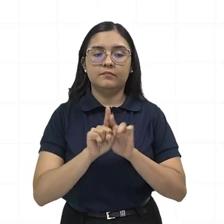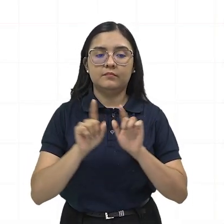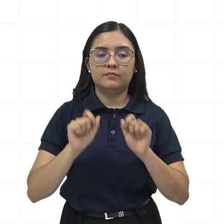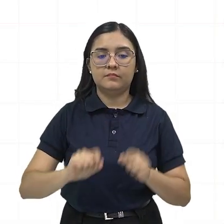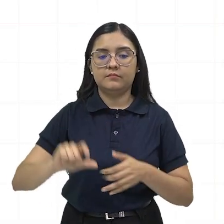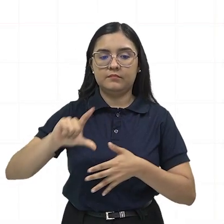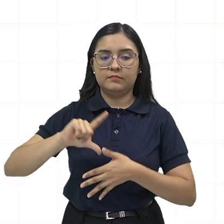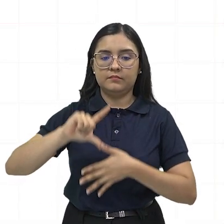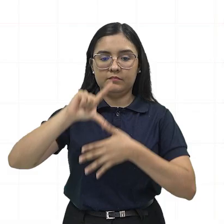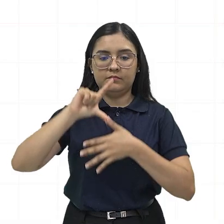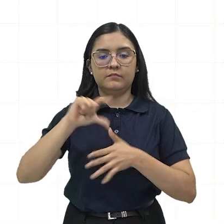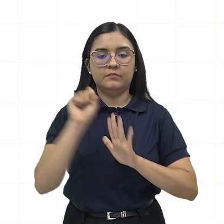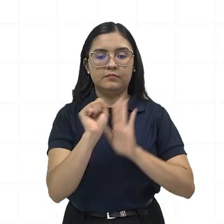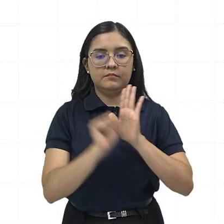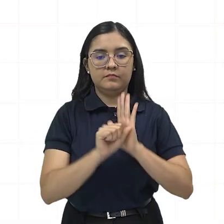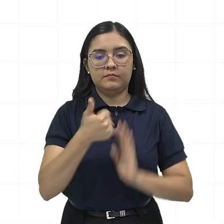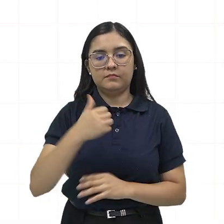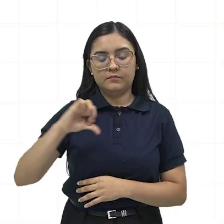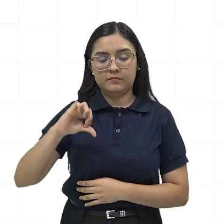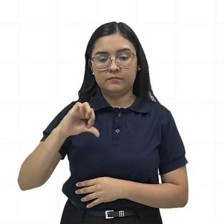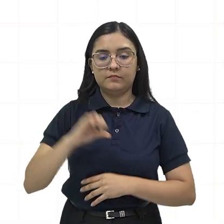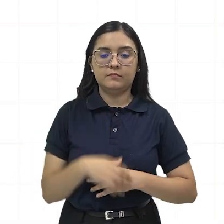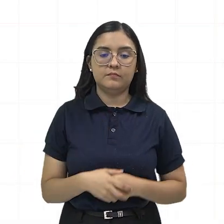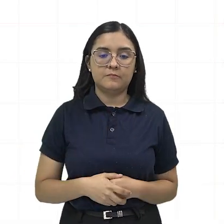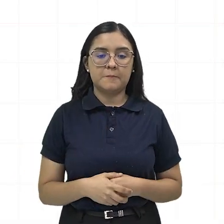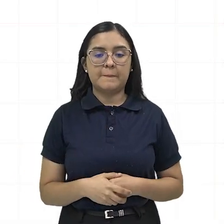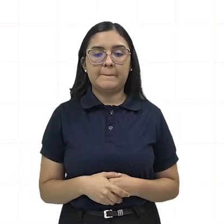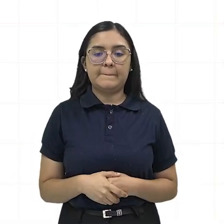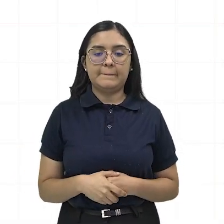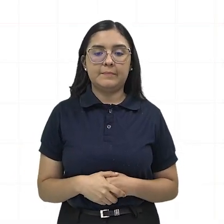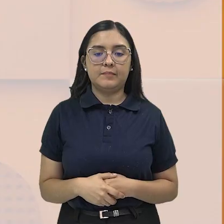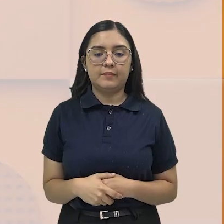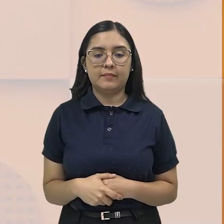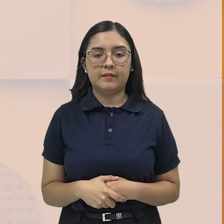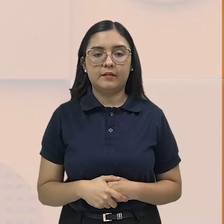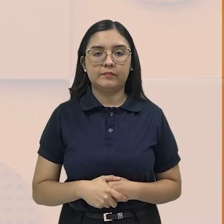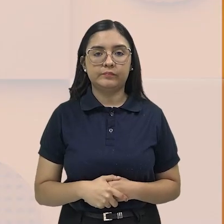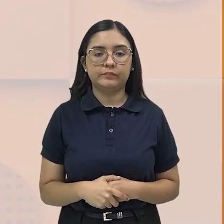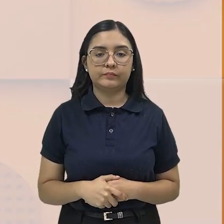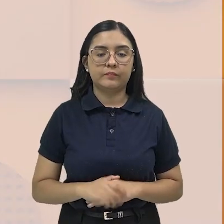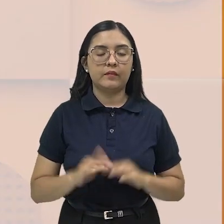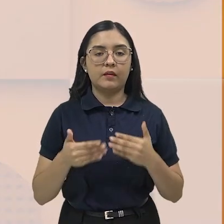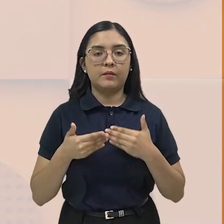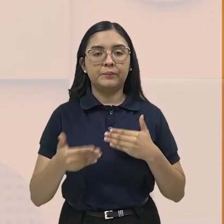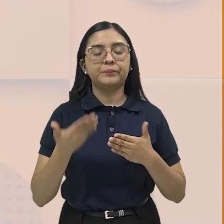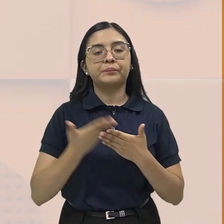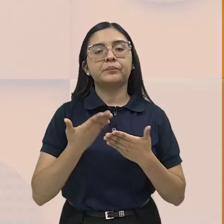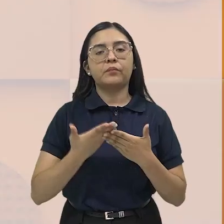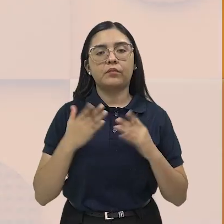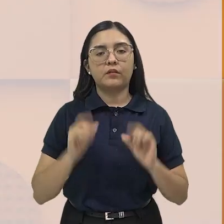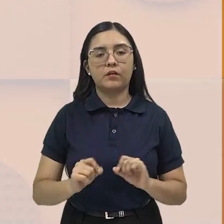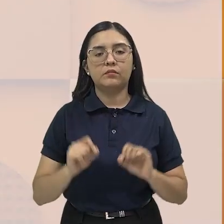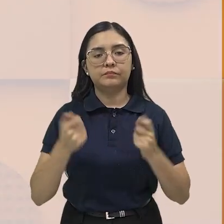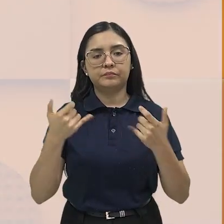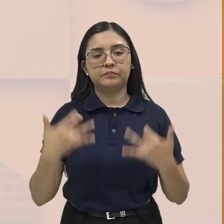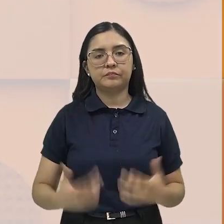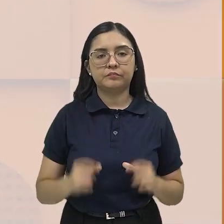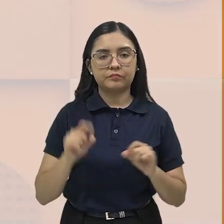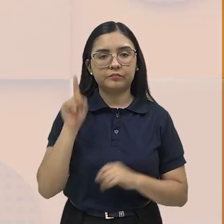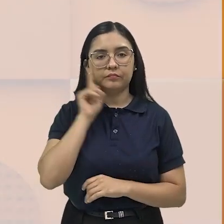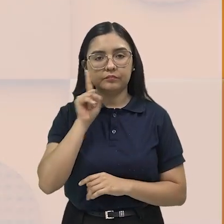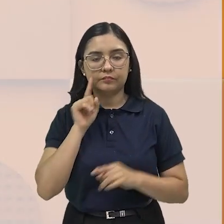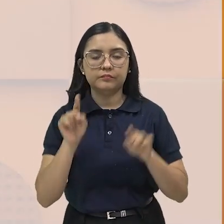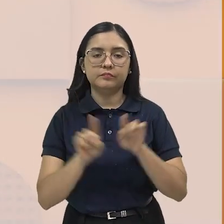Estados Unidos e América Latina no século XIX. Vamos então à nossa aula falar um pouquinho sobre Estados